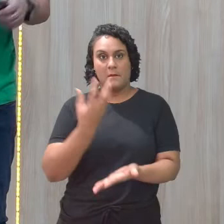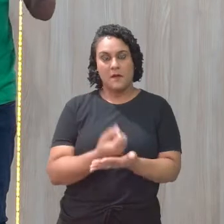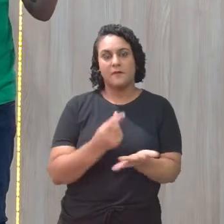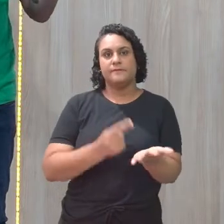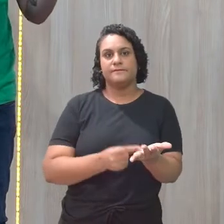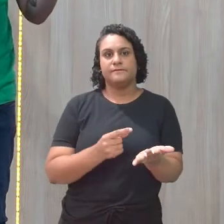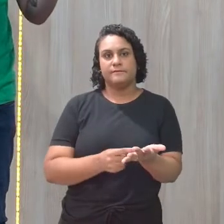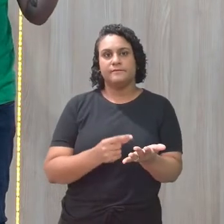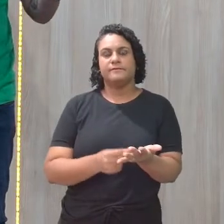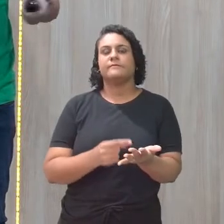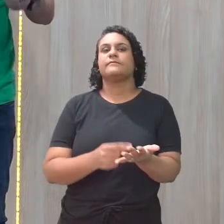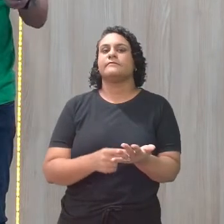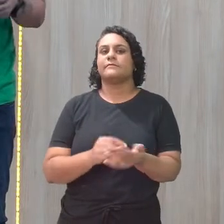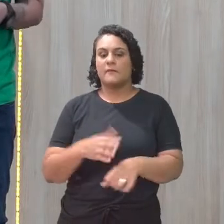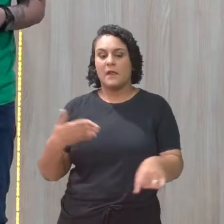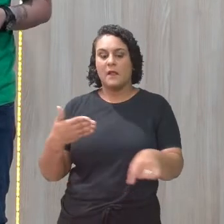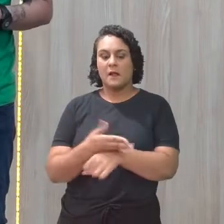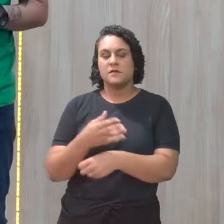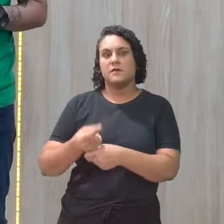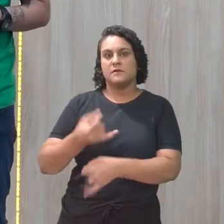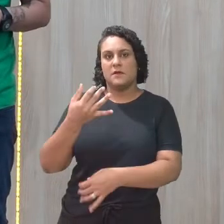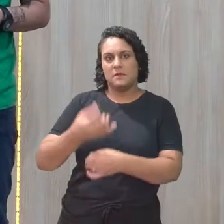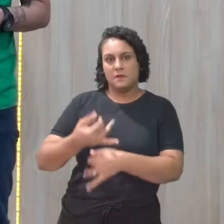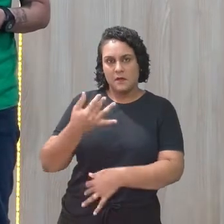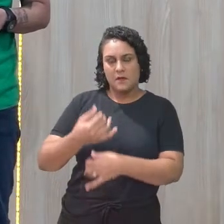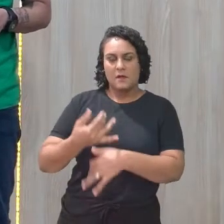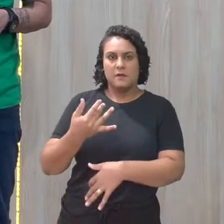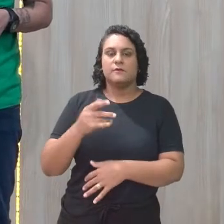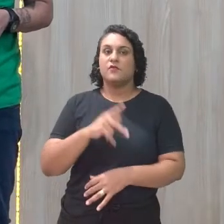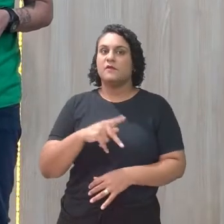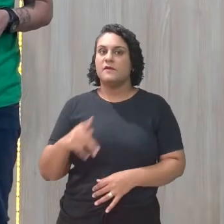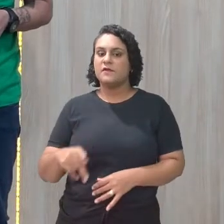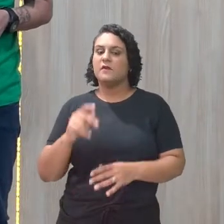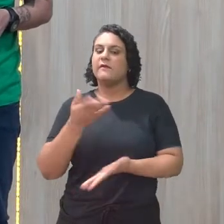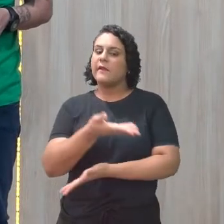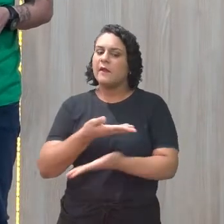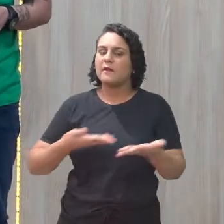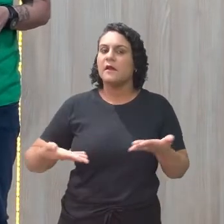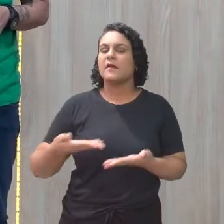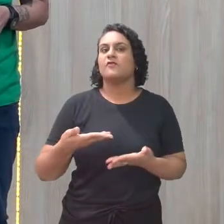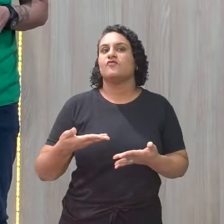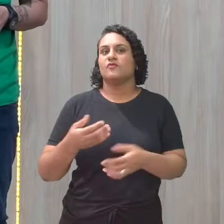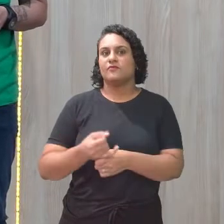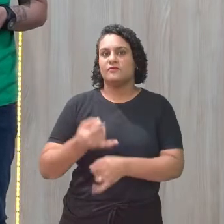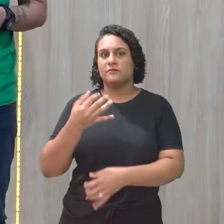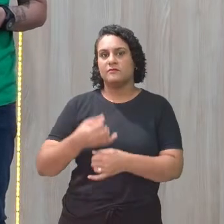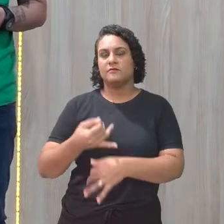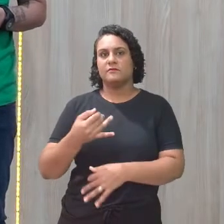gente, tá certo? O professor Pedro vai estar interagindo com vocês aí. Mas se você não